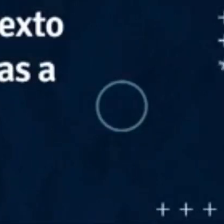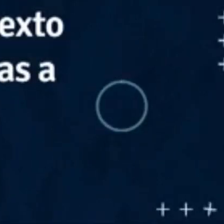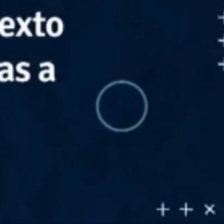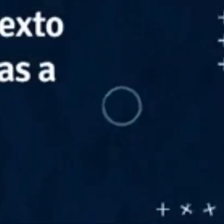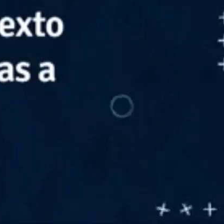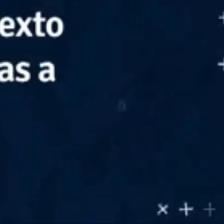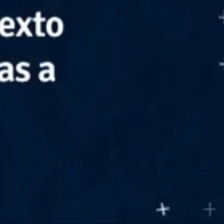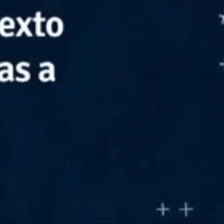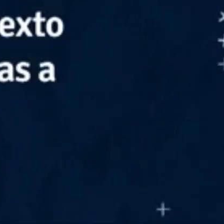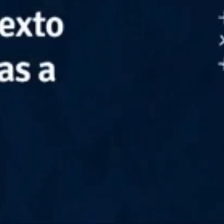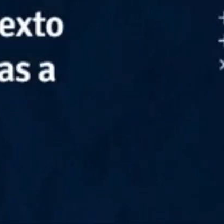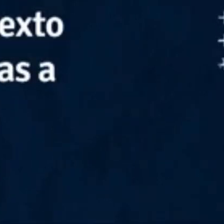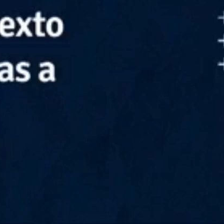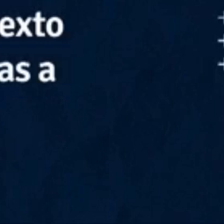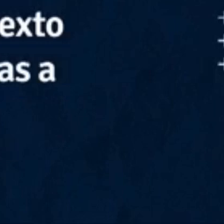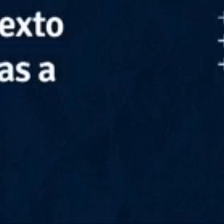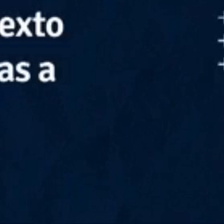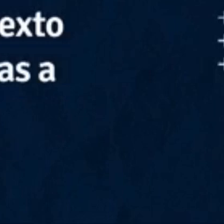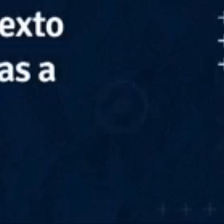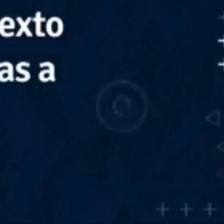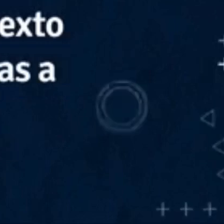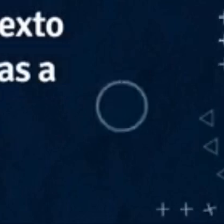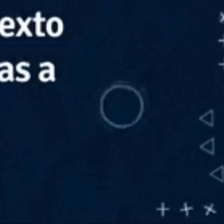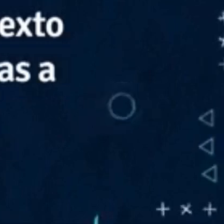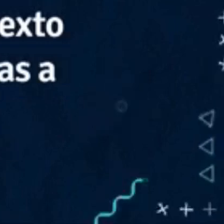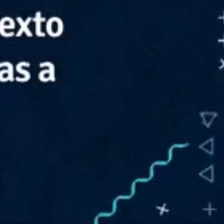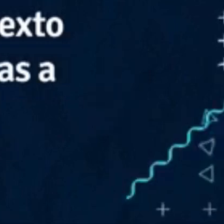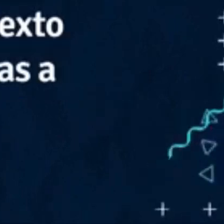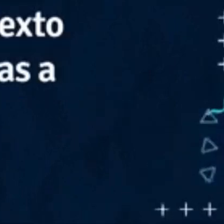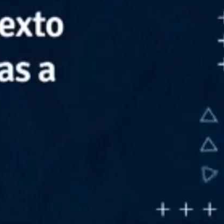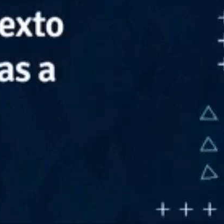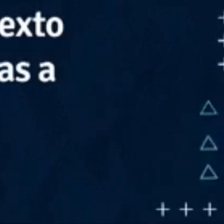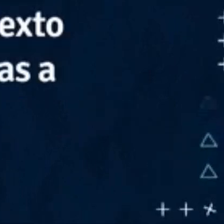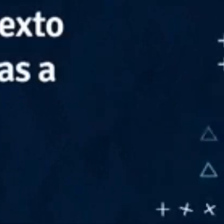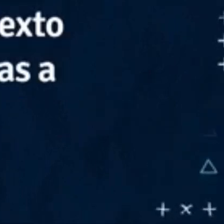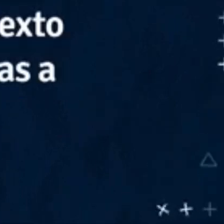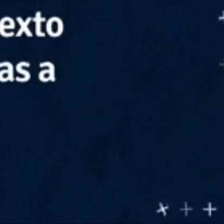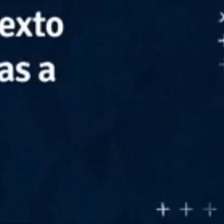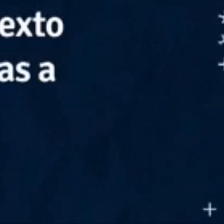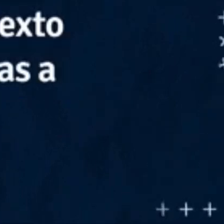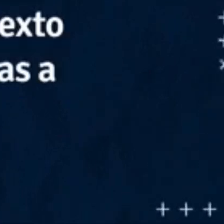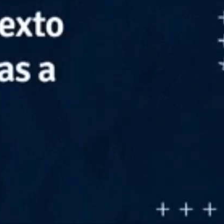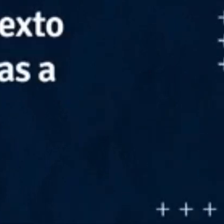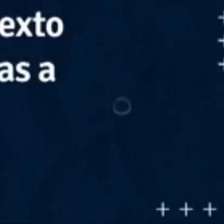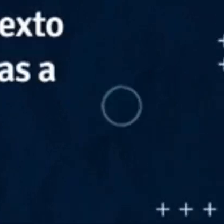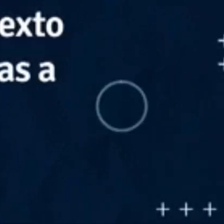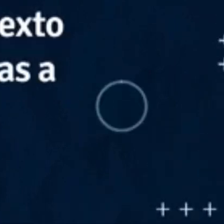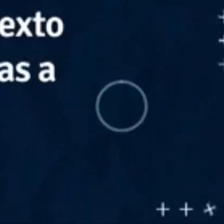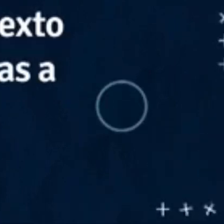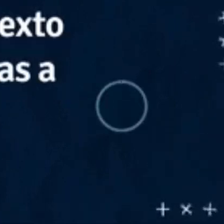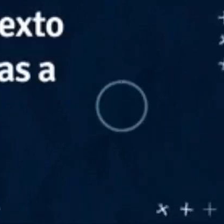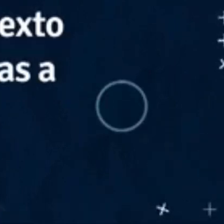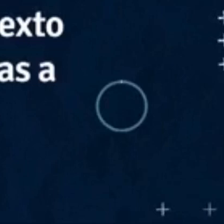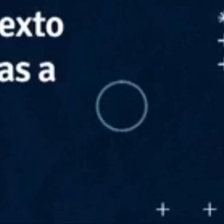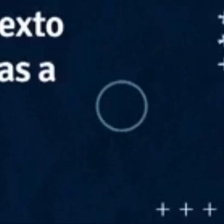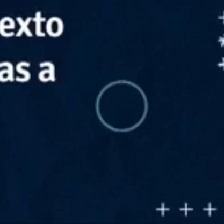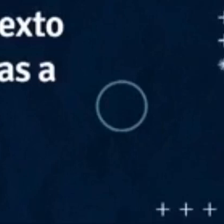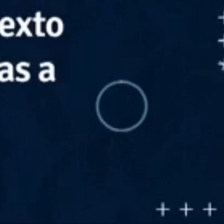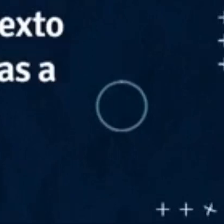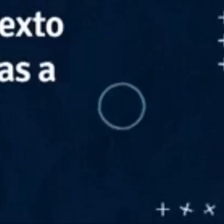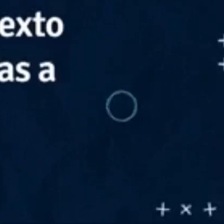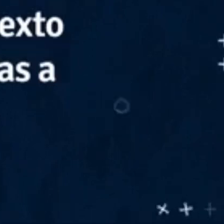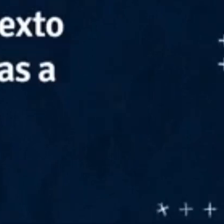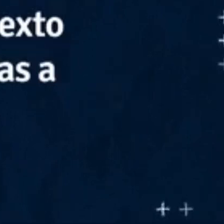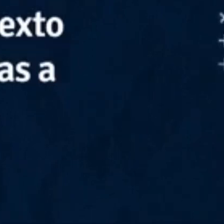e humanos e de diferentes visões de mundo nos gêneros canção e crônica, considerando a autoria além do contexto histórico e